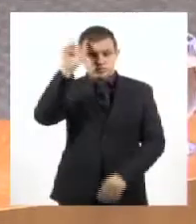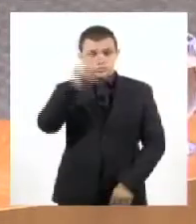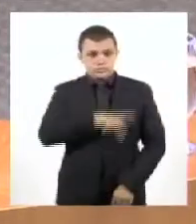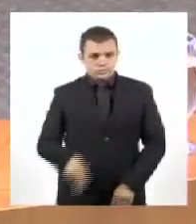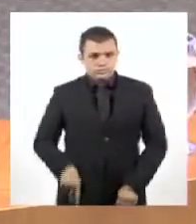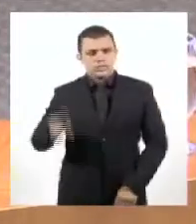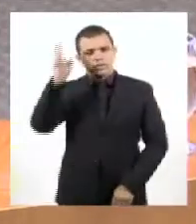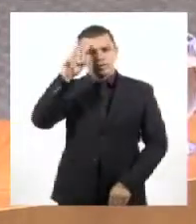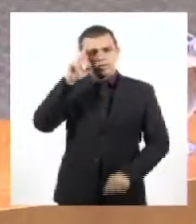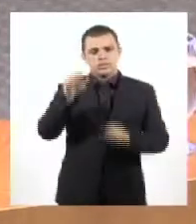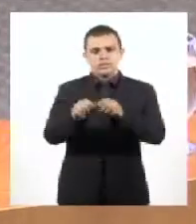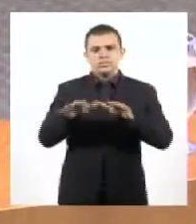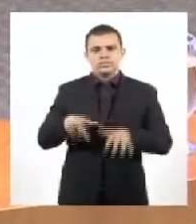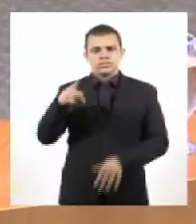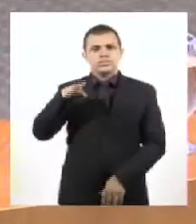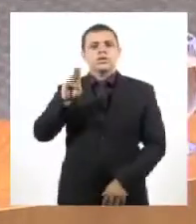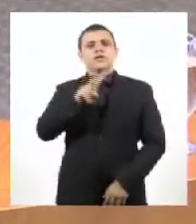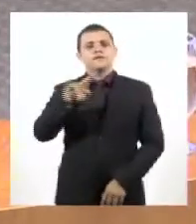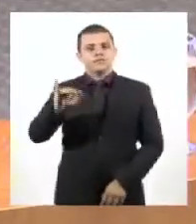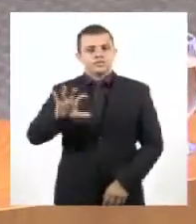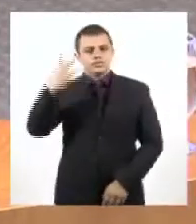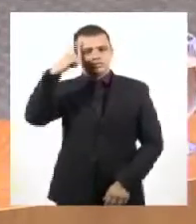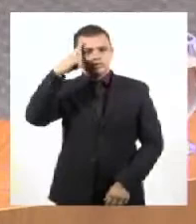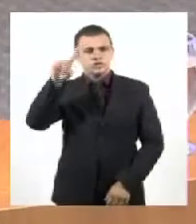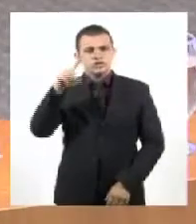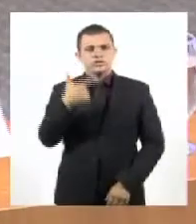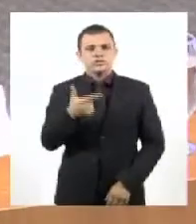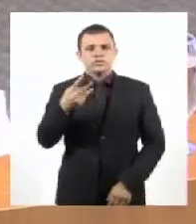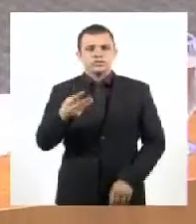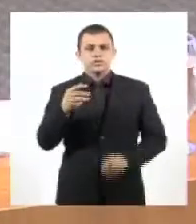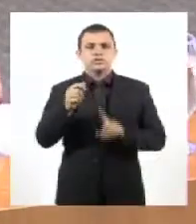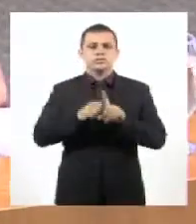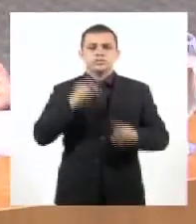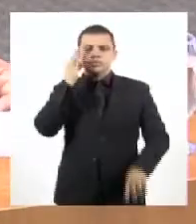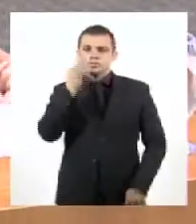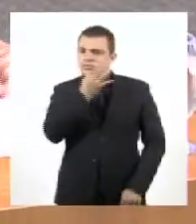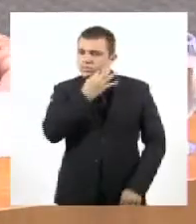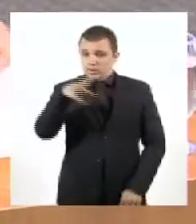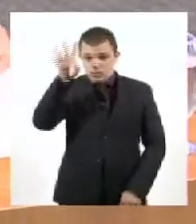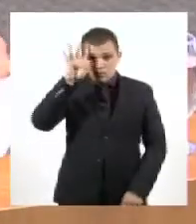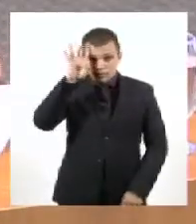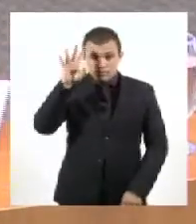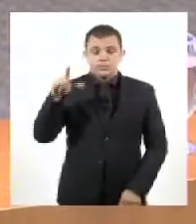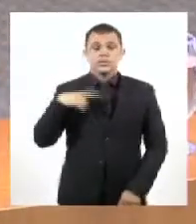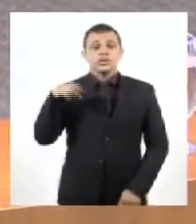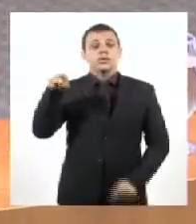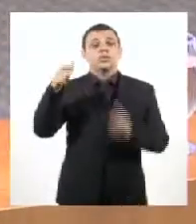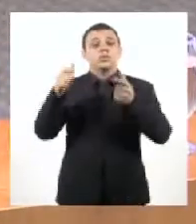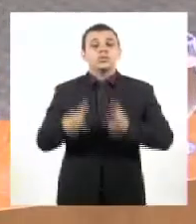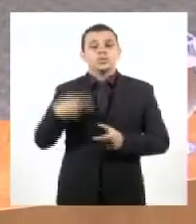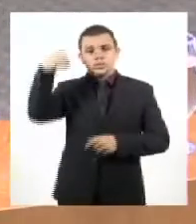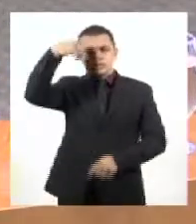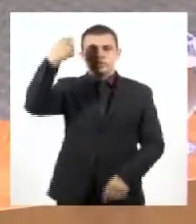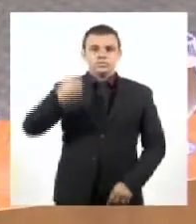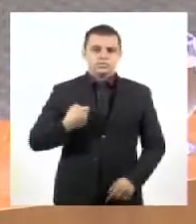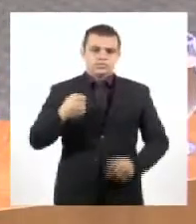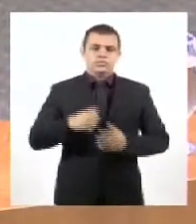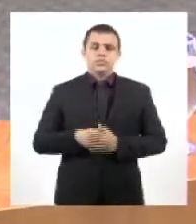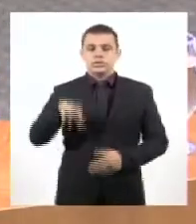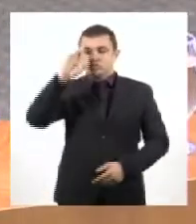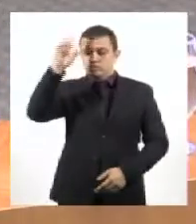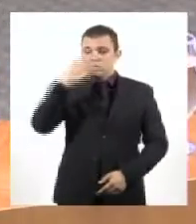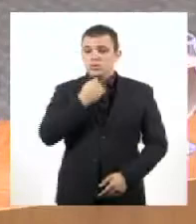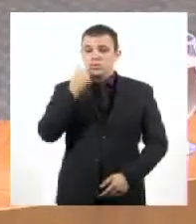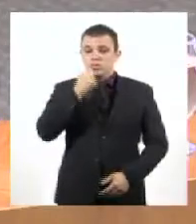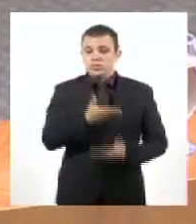audiência pública a ser realizada no dia 23 de setembro, na próxima quarta-feira, na cidade de Ribamar. Senhoras e senhores,